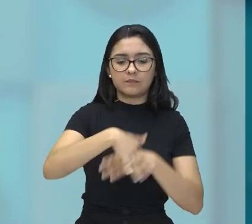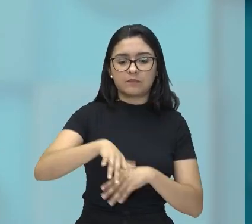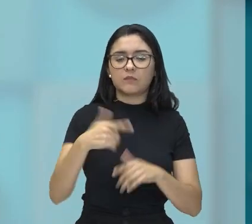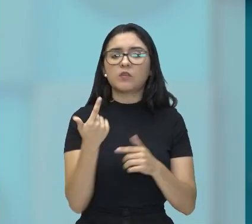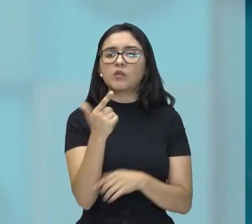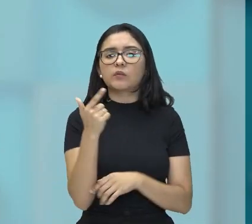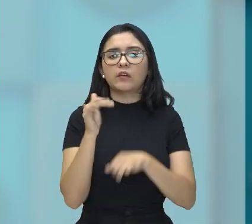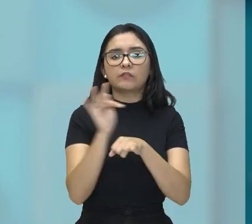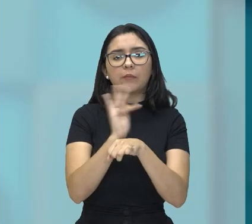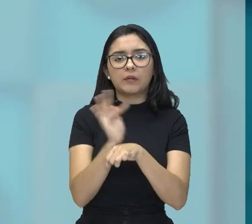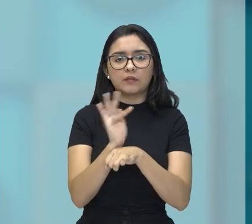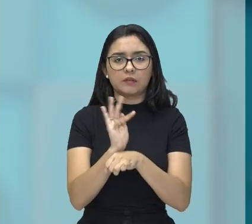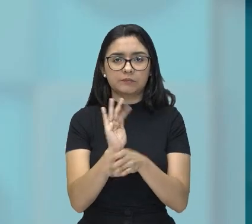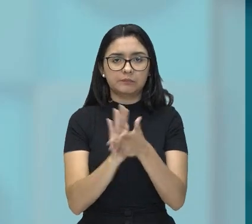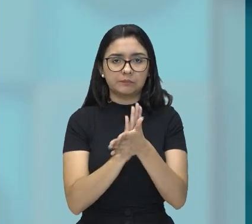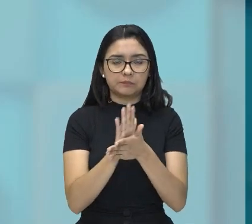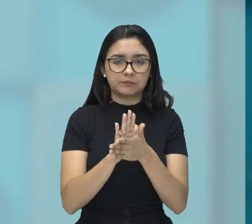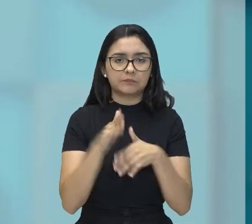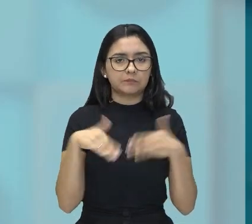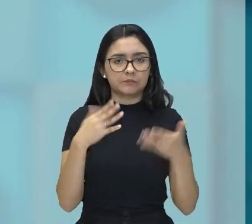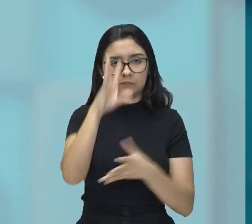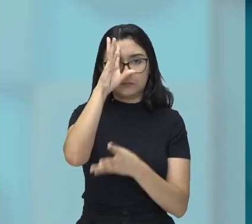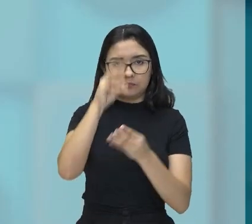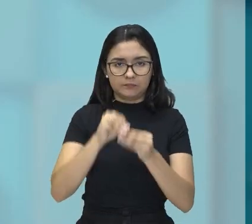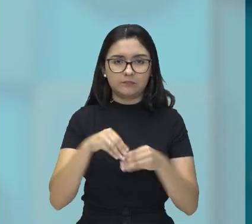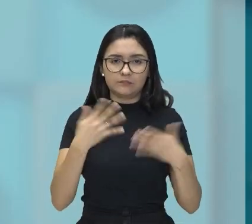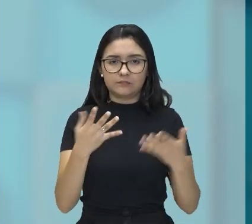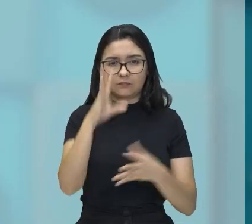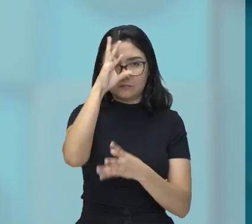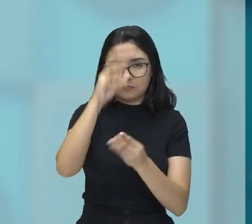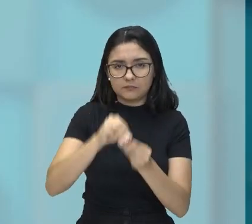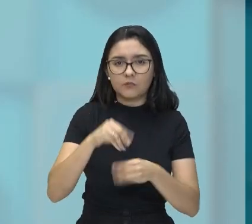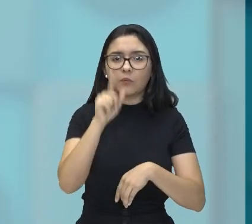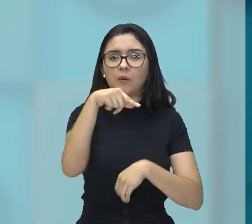tanta formalidade. Então, entendendo o que é uma conversa